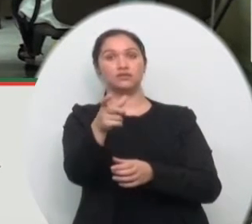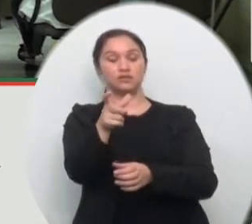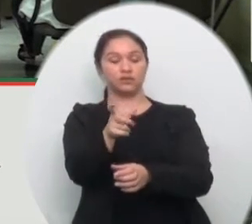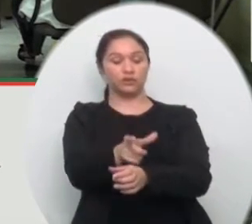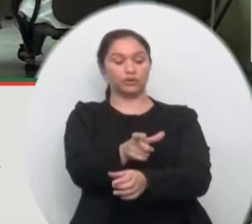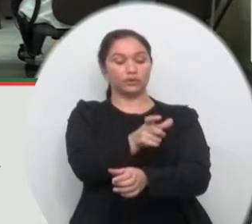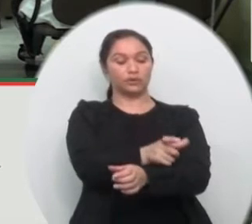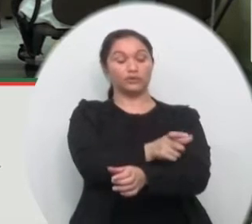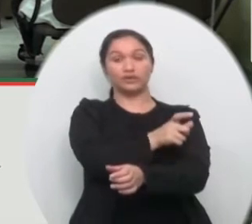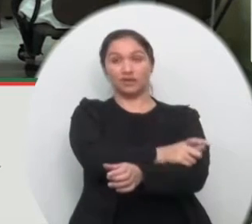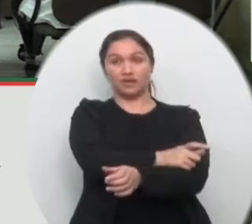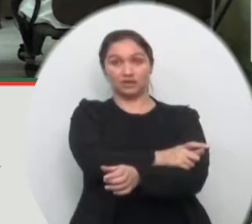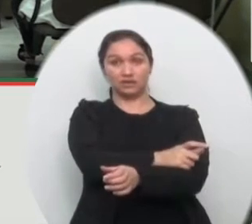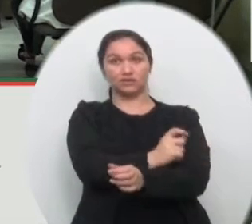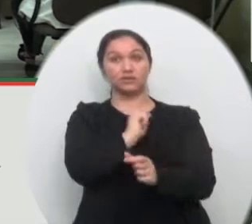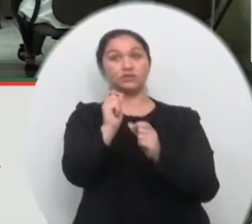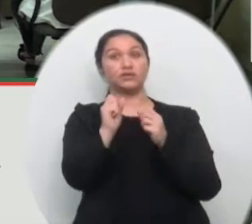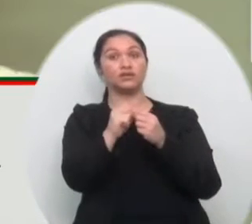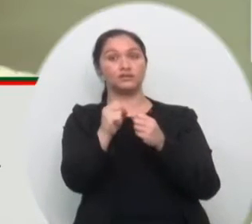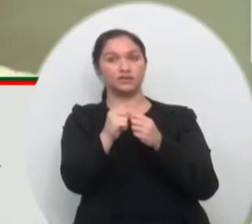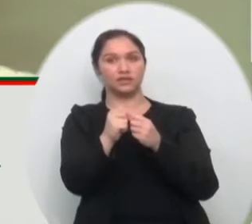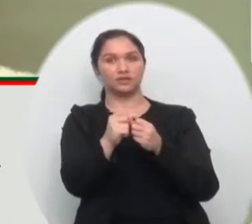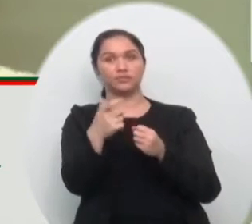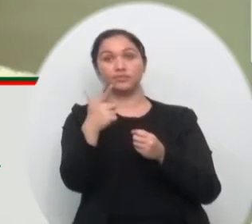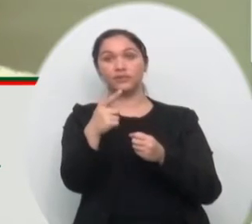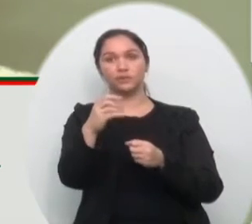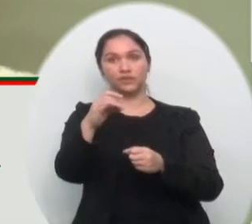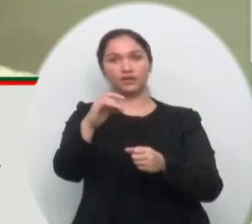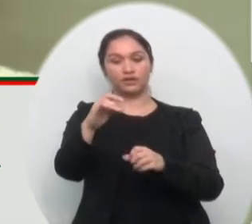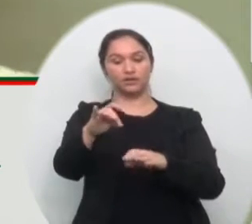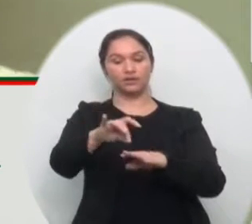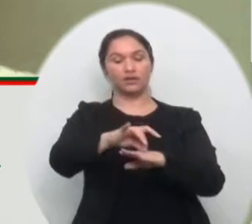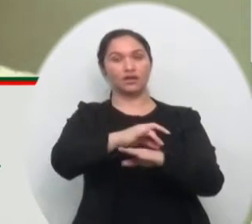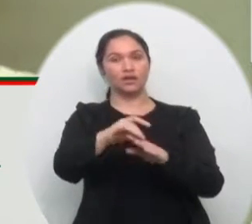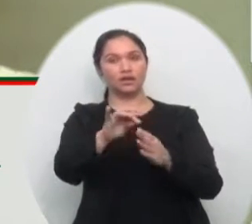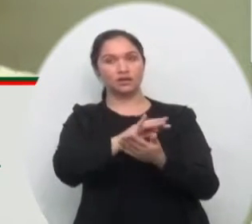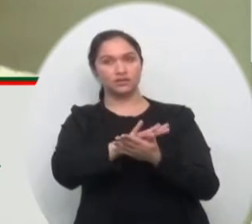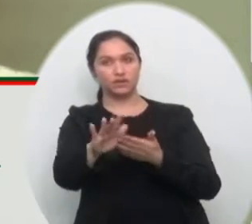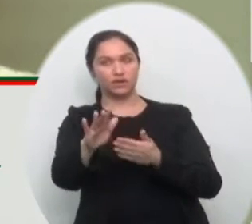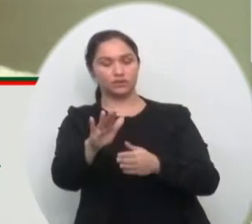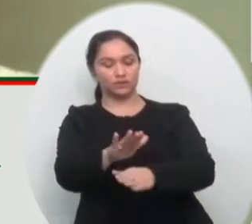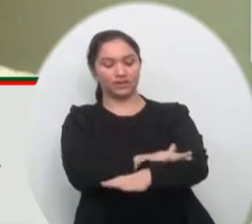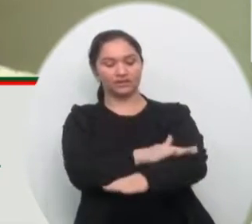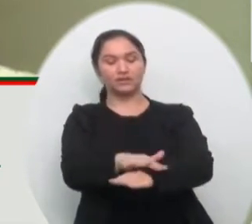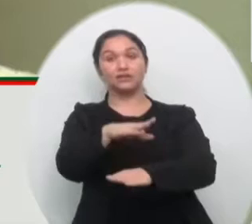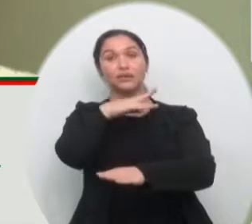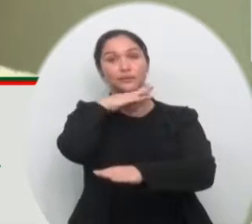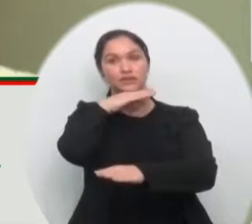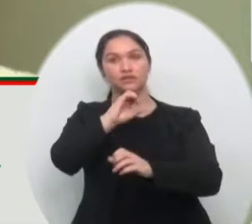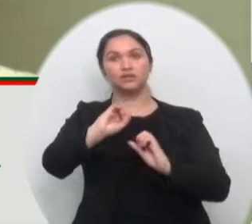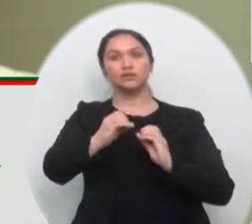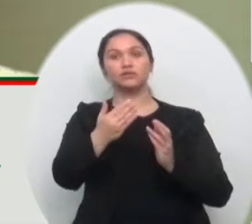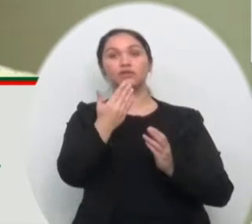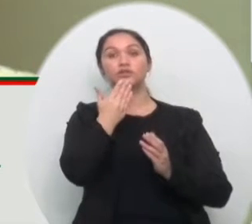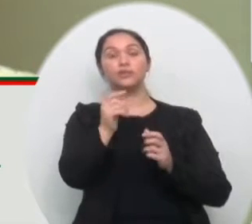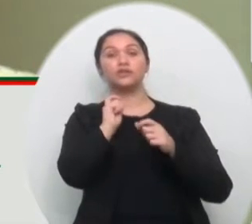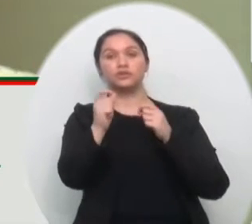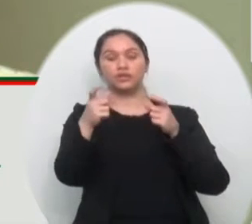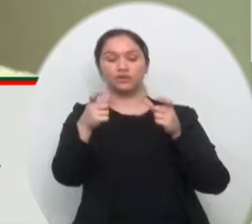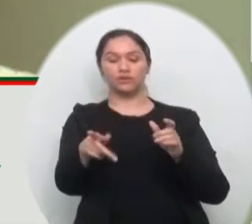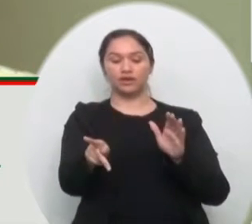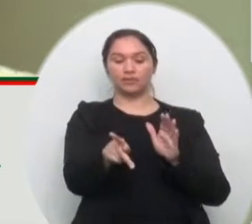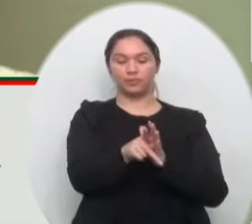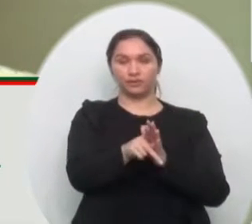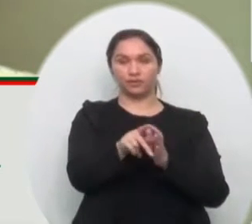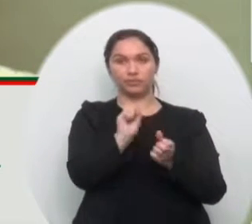pedras, né? Realmente, como o buraco é fundo, é 20, 30 centímetros de lama, essas pedras que são mais, olha, isso é na frente ali, ó, na quarta linha, na